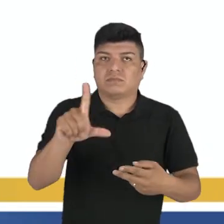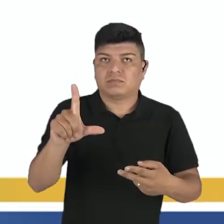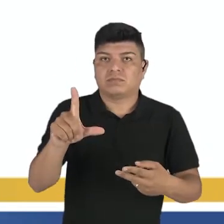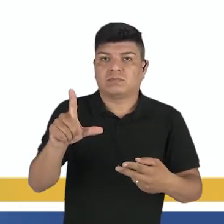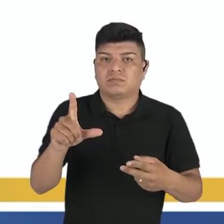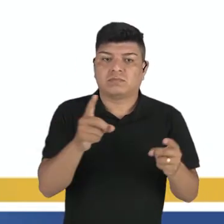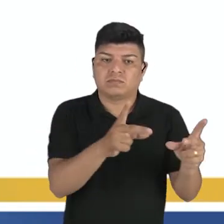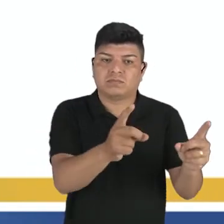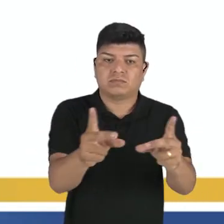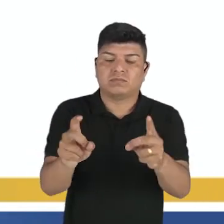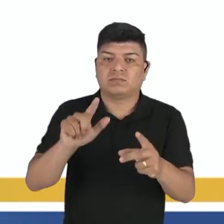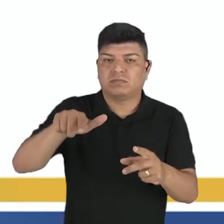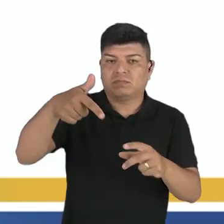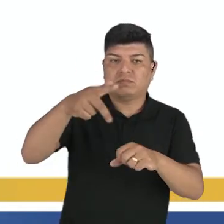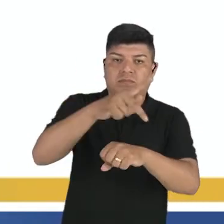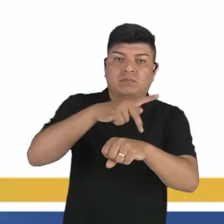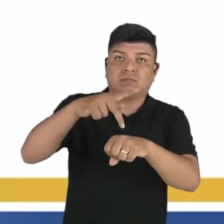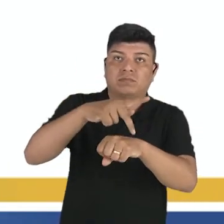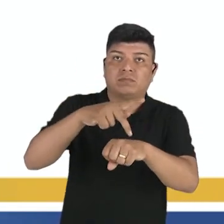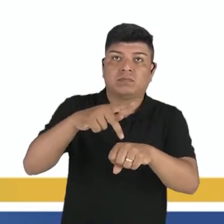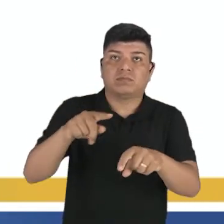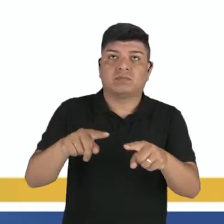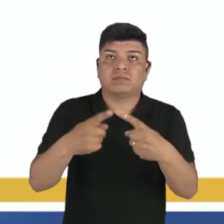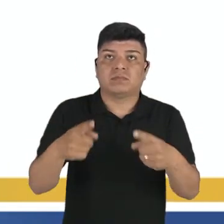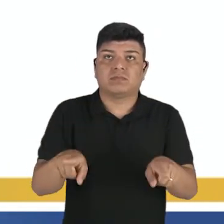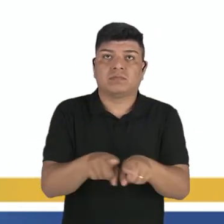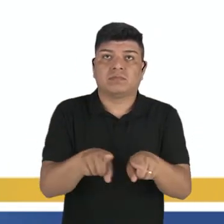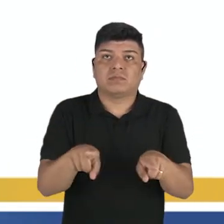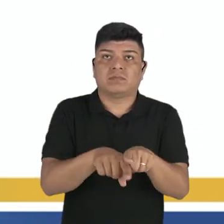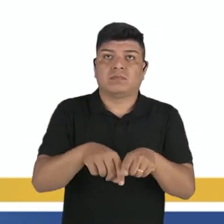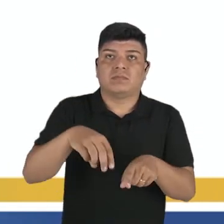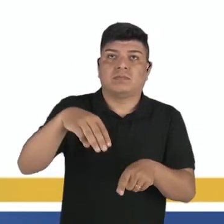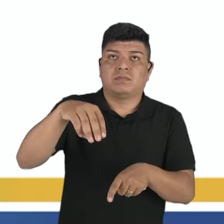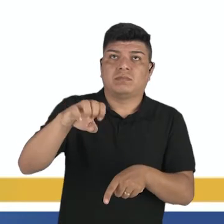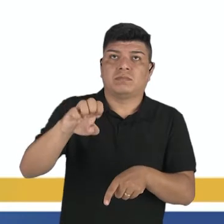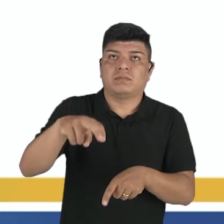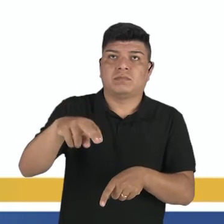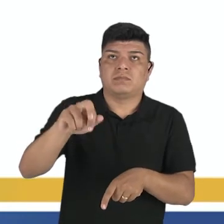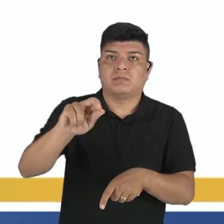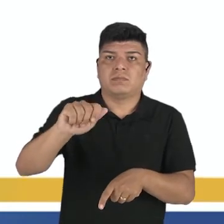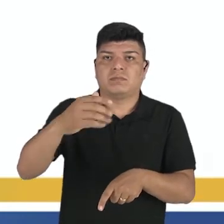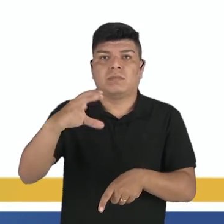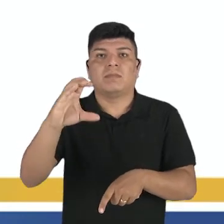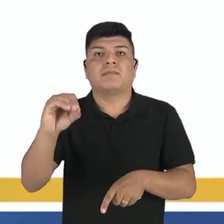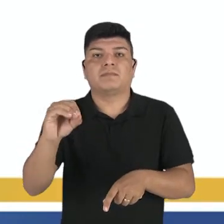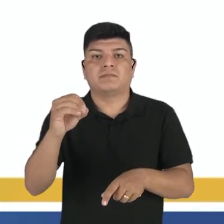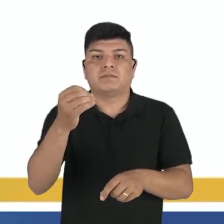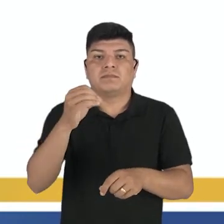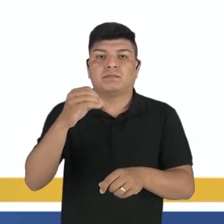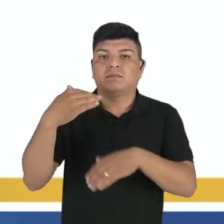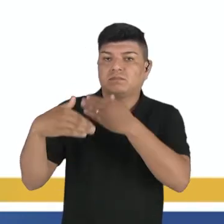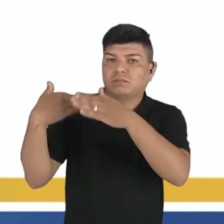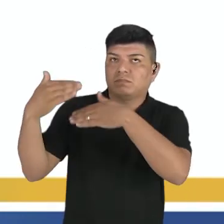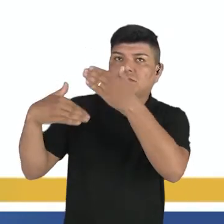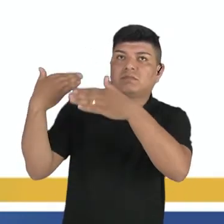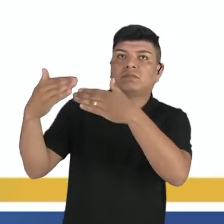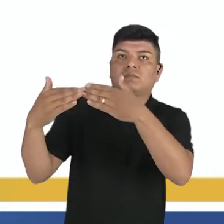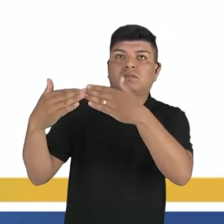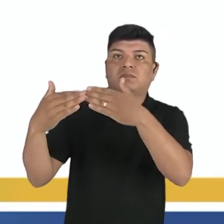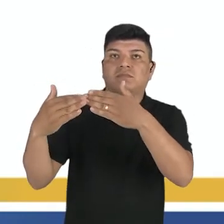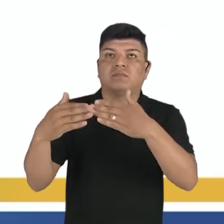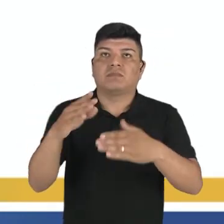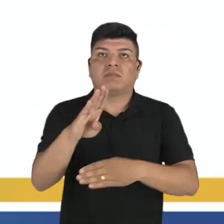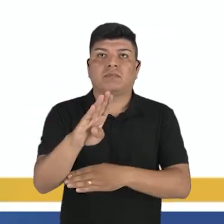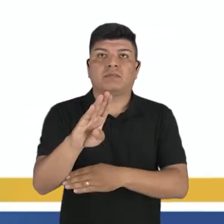conseguem exportar para outros países. E já na mineração, vai ser importante a atividade desenvolvida por meio da extração